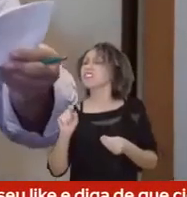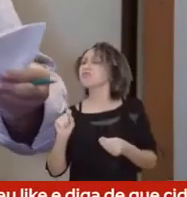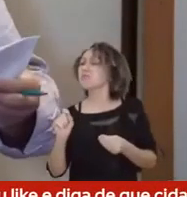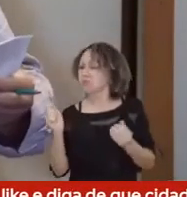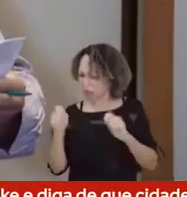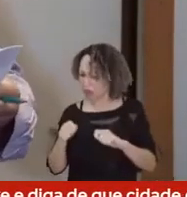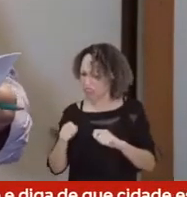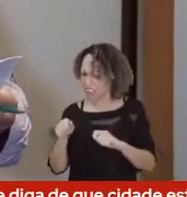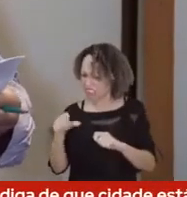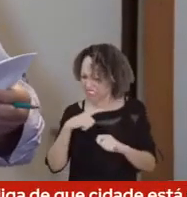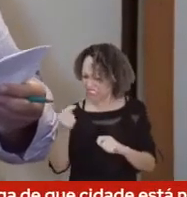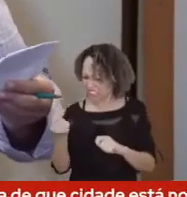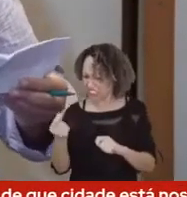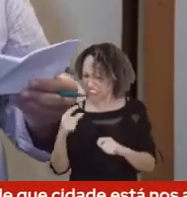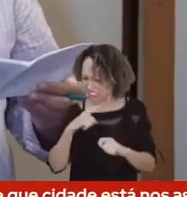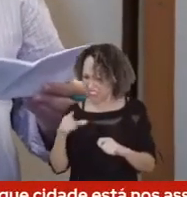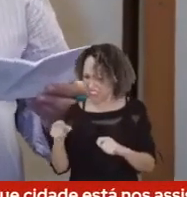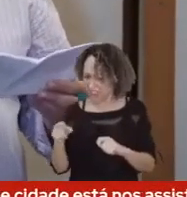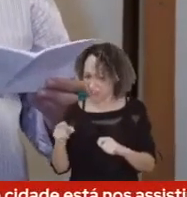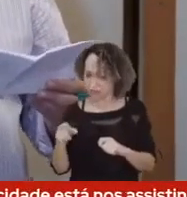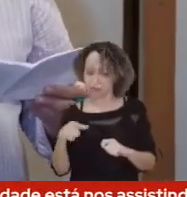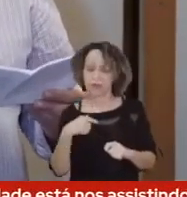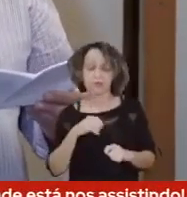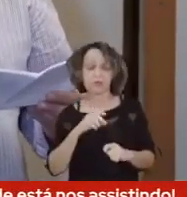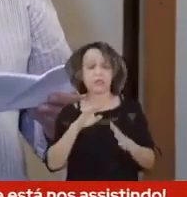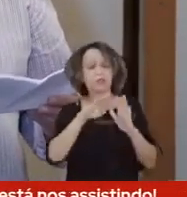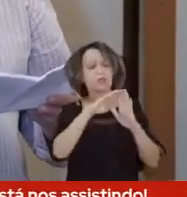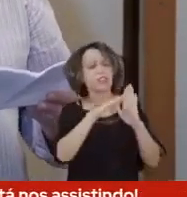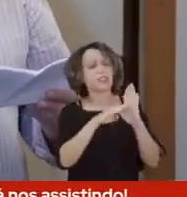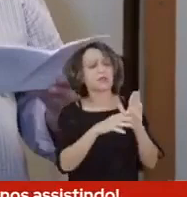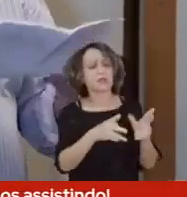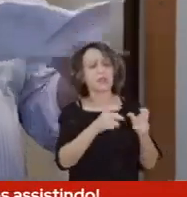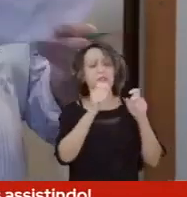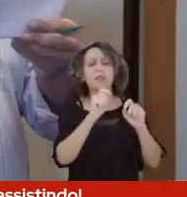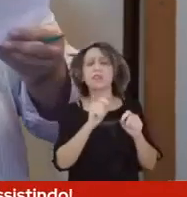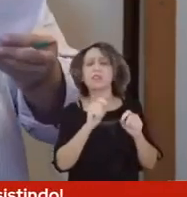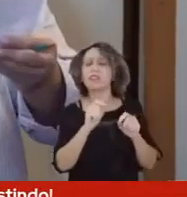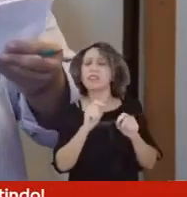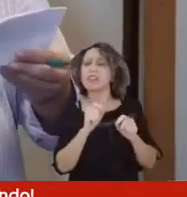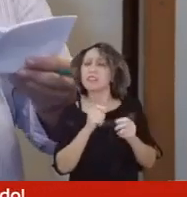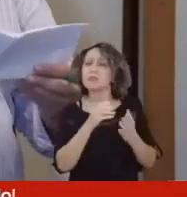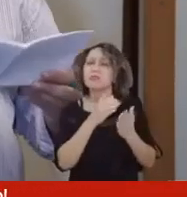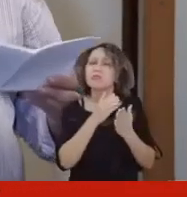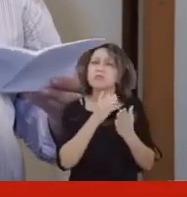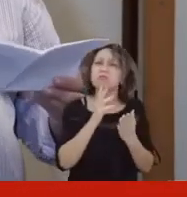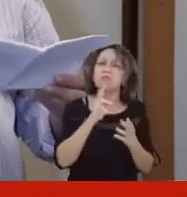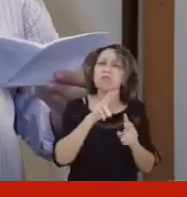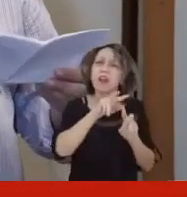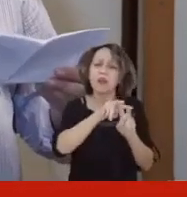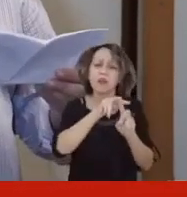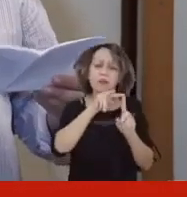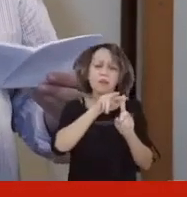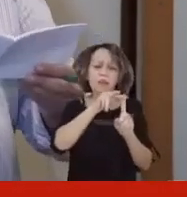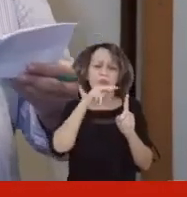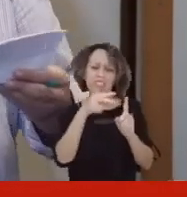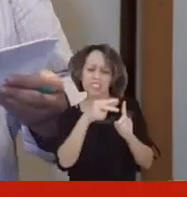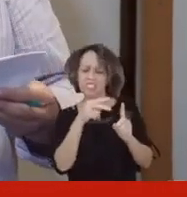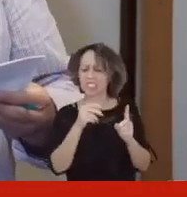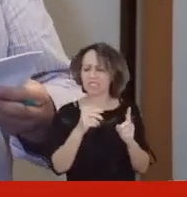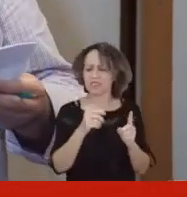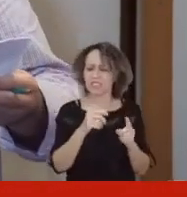próprio planejamento da Petrobras, a estimativa recorrigida com as mudanças do preço no pós-guerra, há